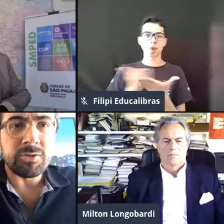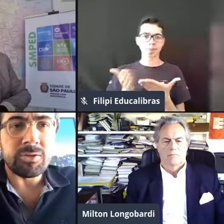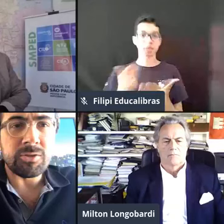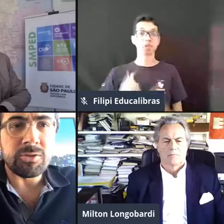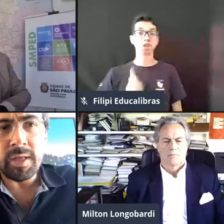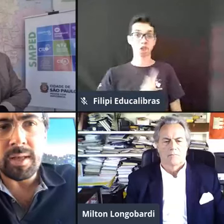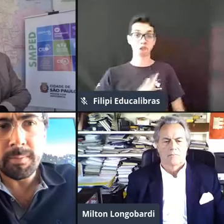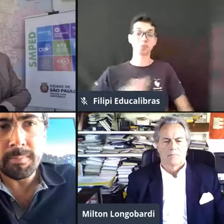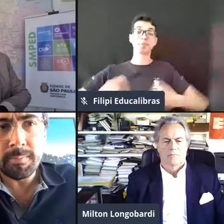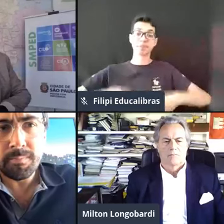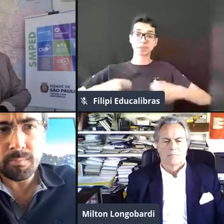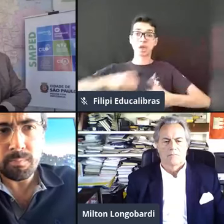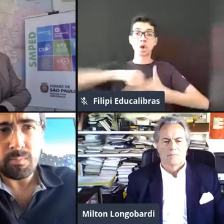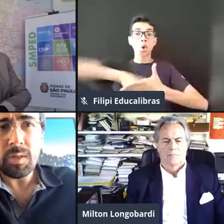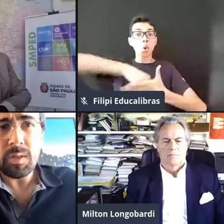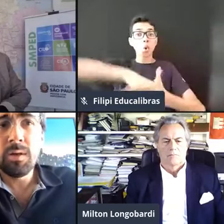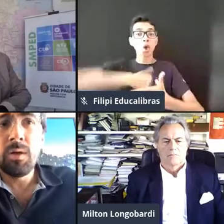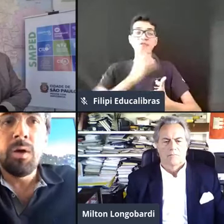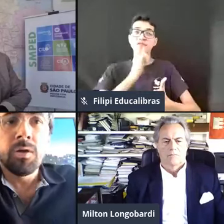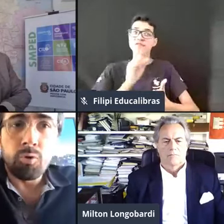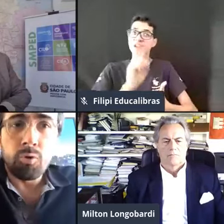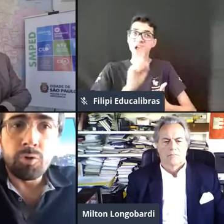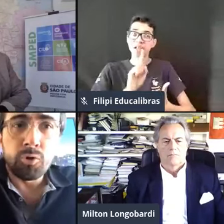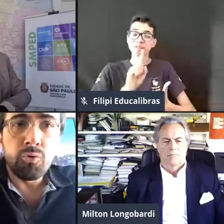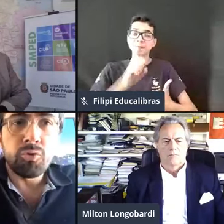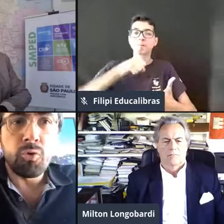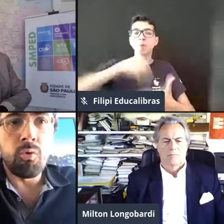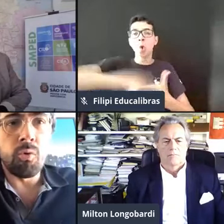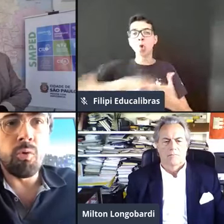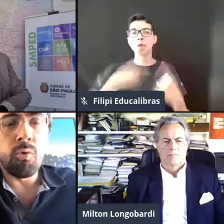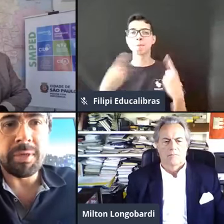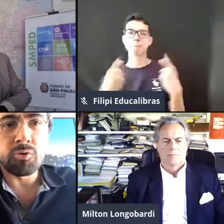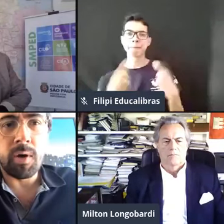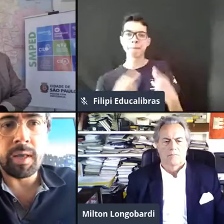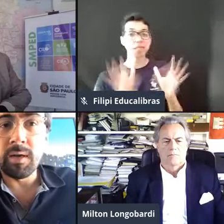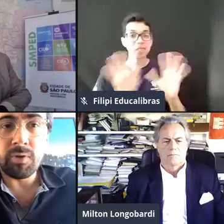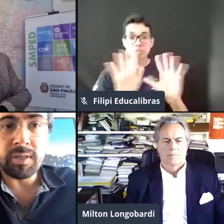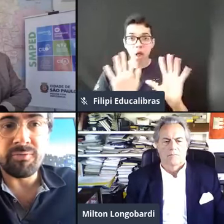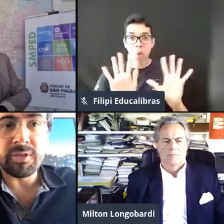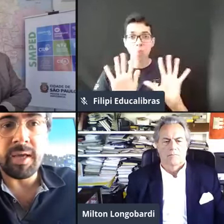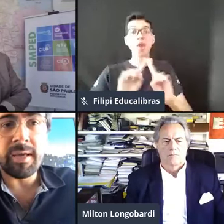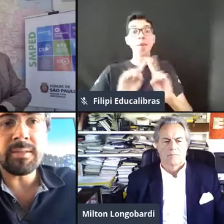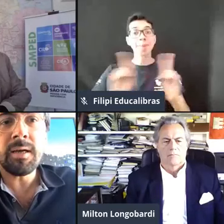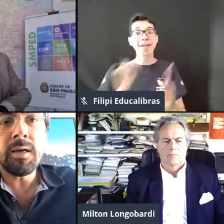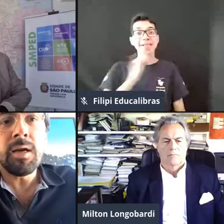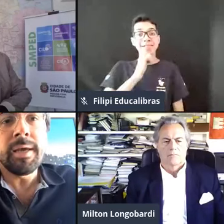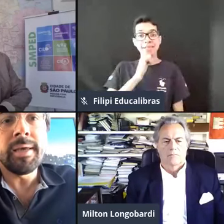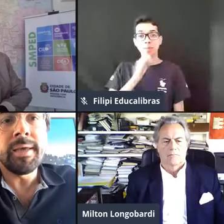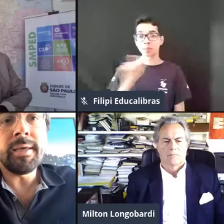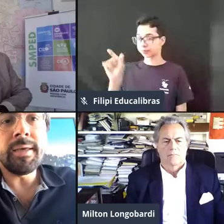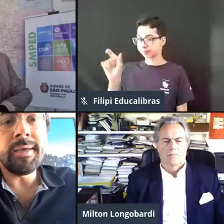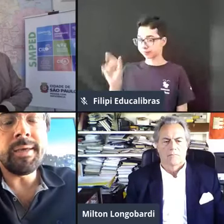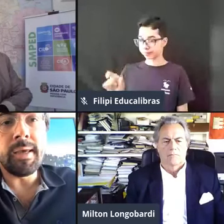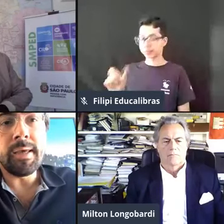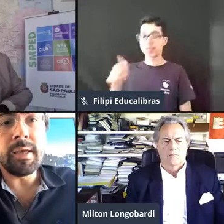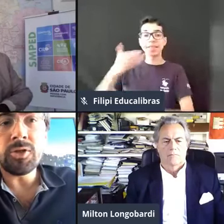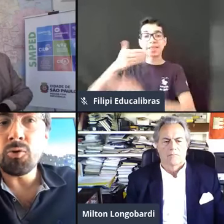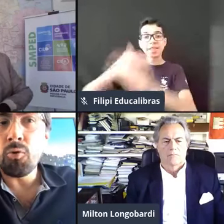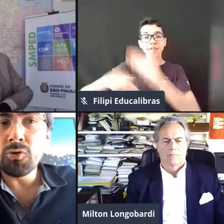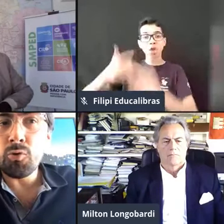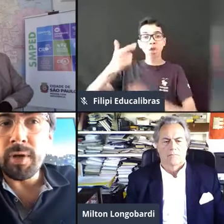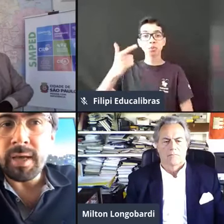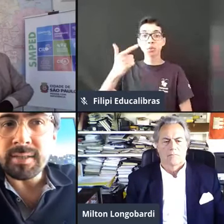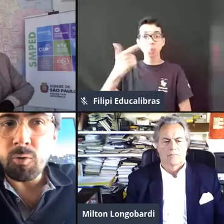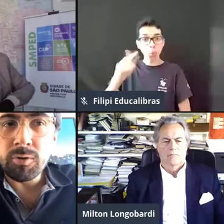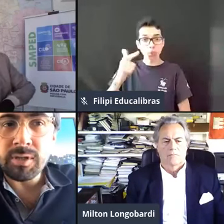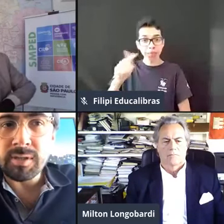mas construída junto com a pessoa que não tem deficiência e a gente